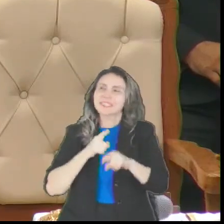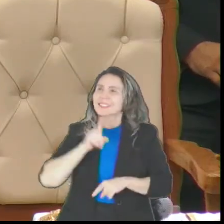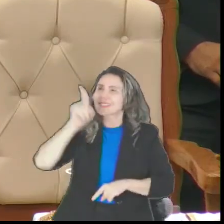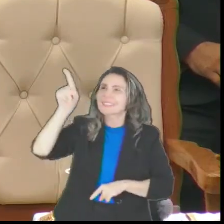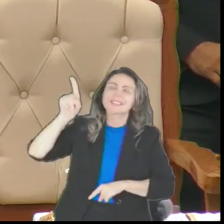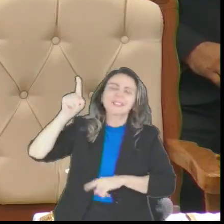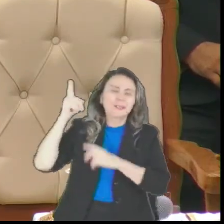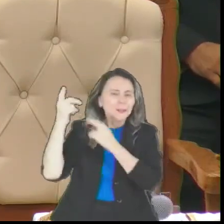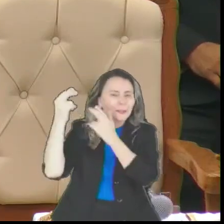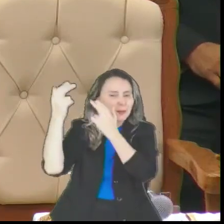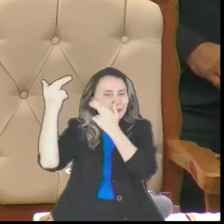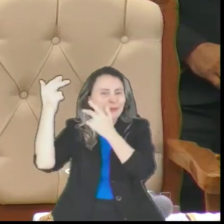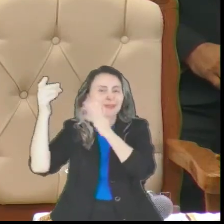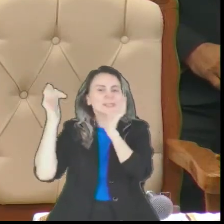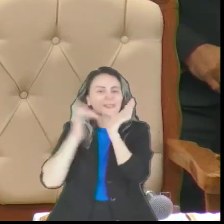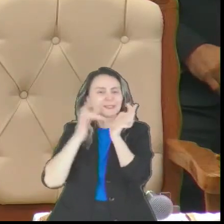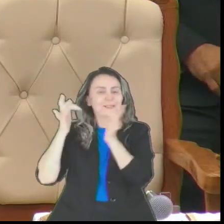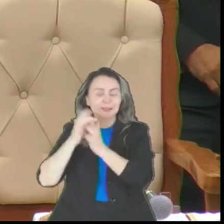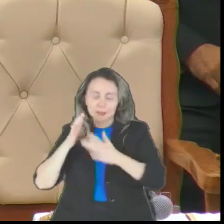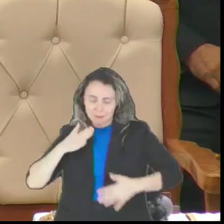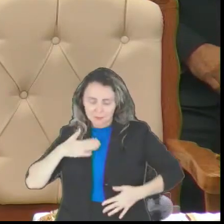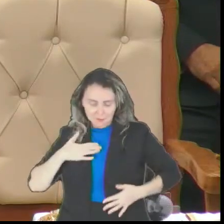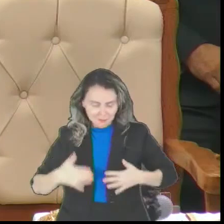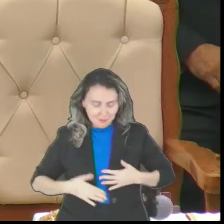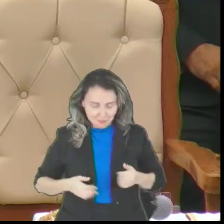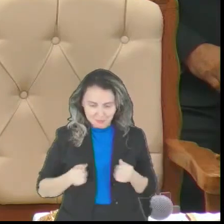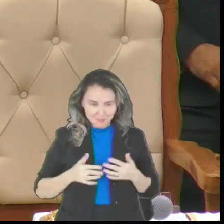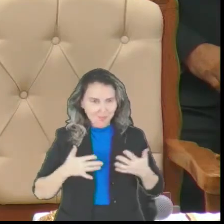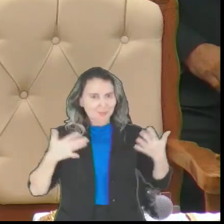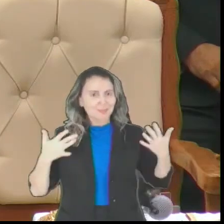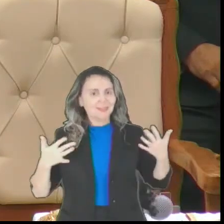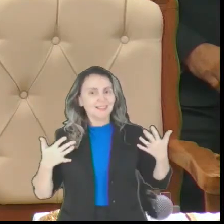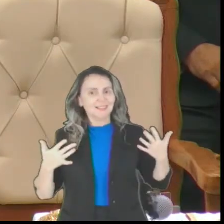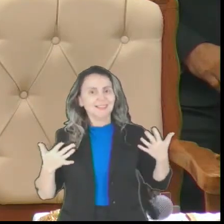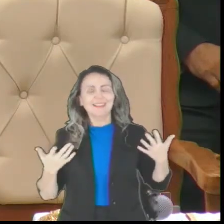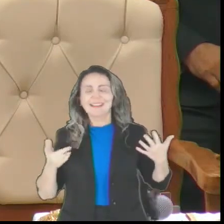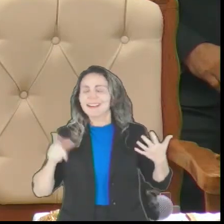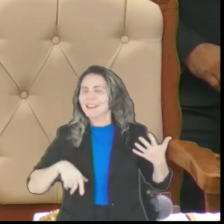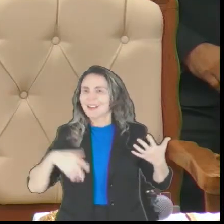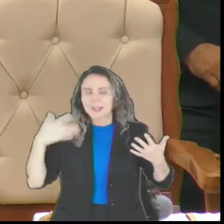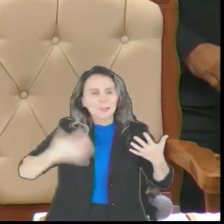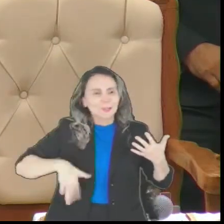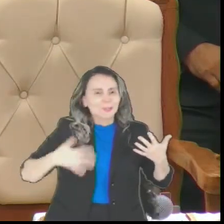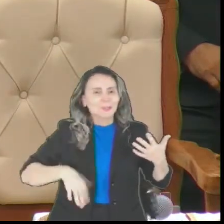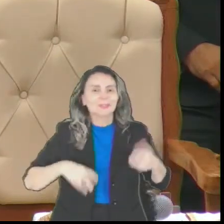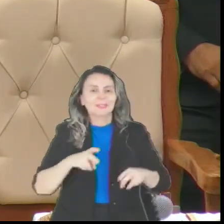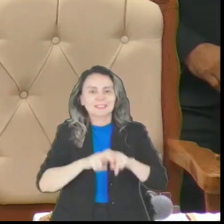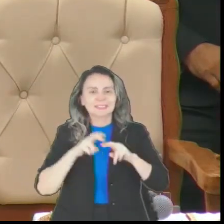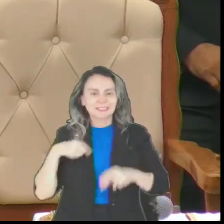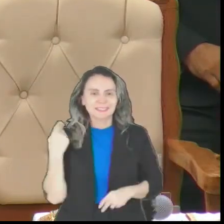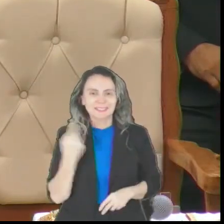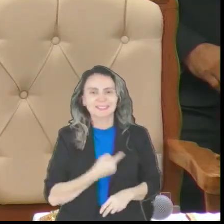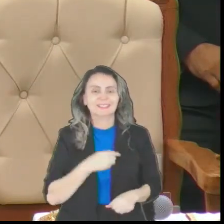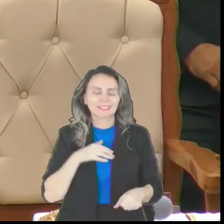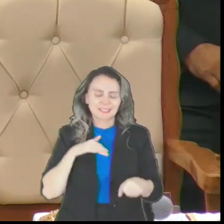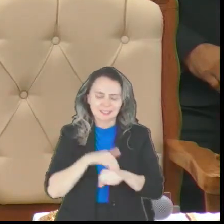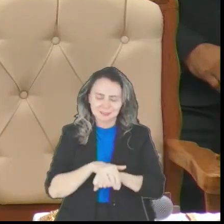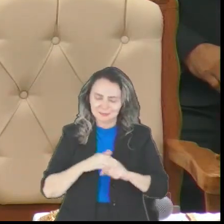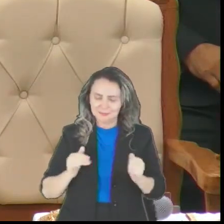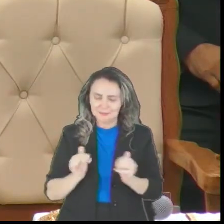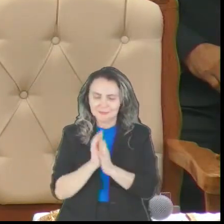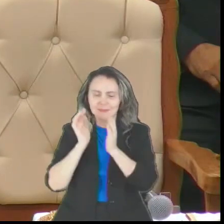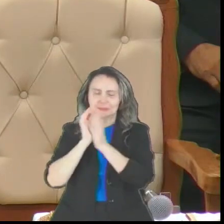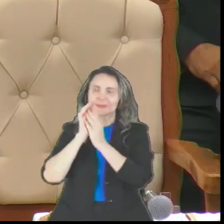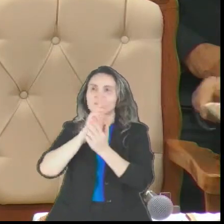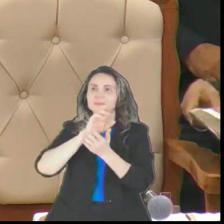no corpo transformado e sem nada. Que alegria, não tem preço para isso. Por isso que nesta noite, louvado seja o nome daquele